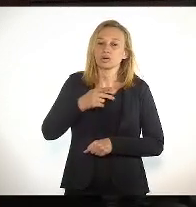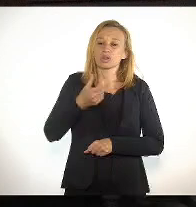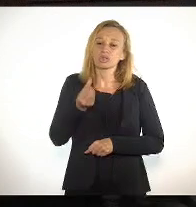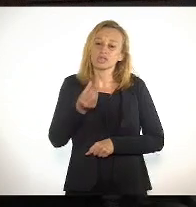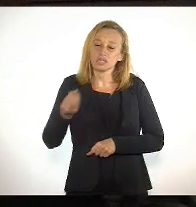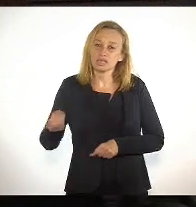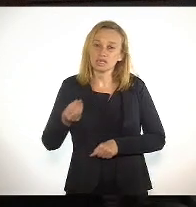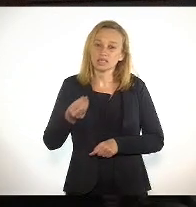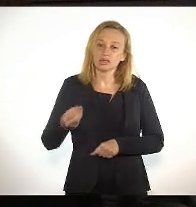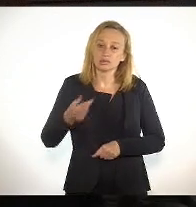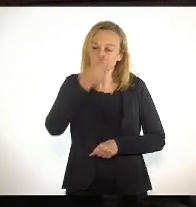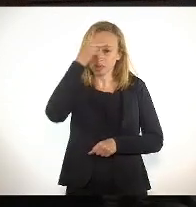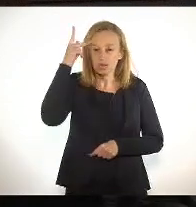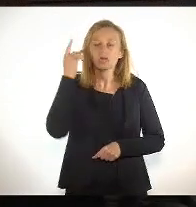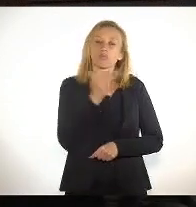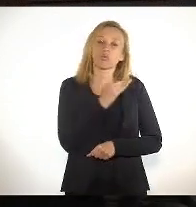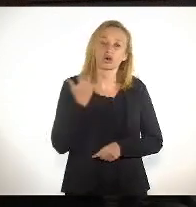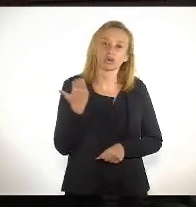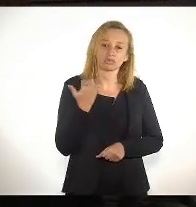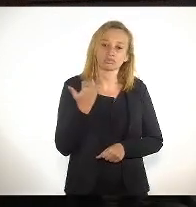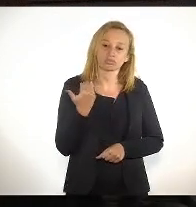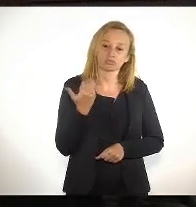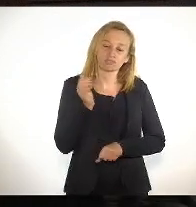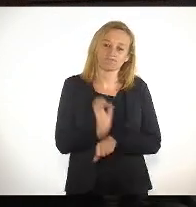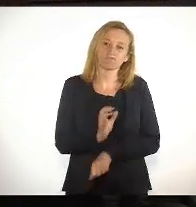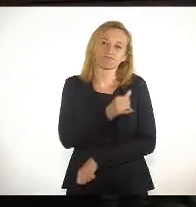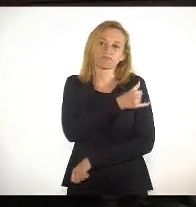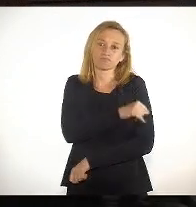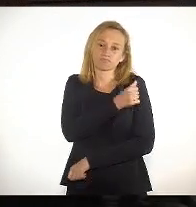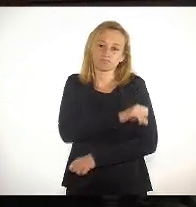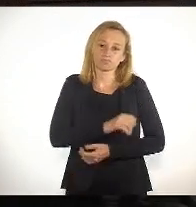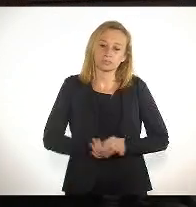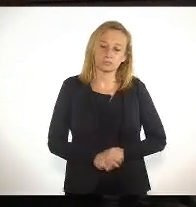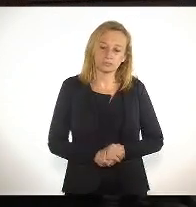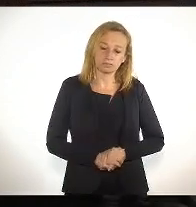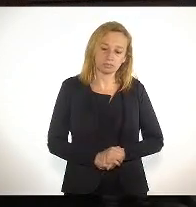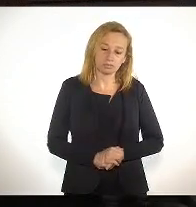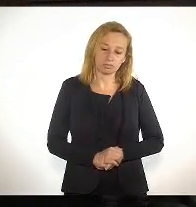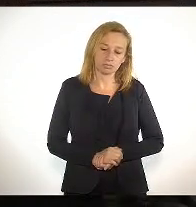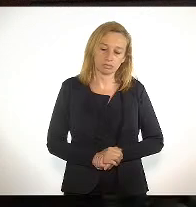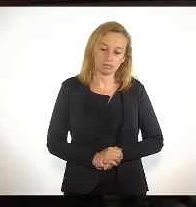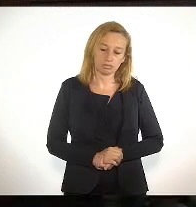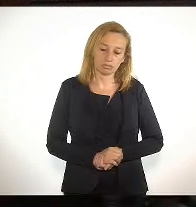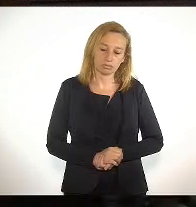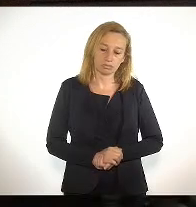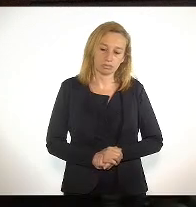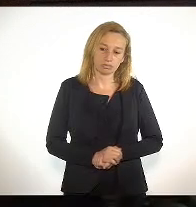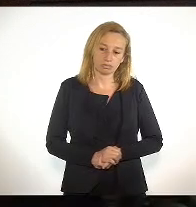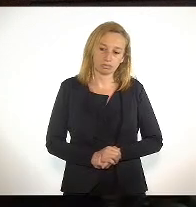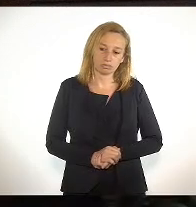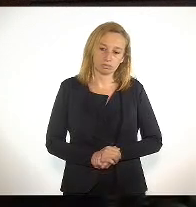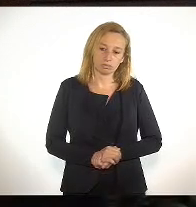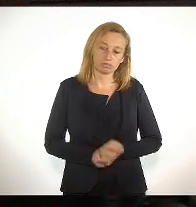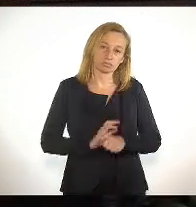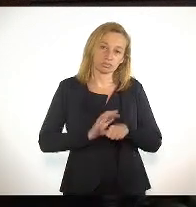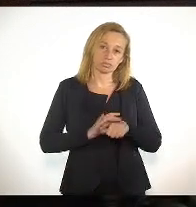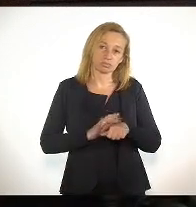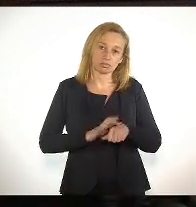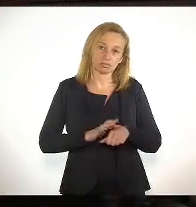20.600 pessoas morreram no estado do Rio de Janeiro devido a essa terrível